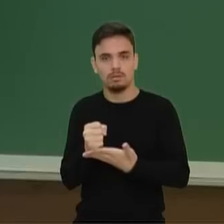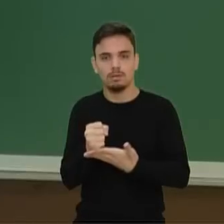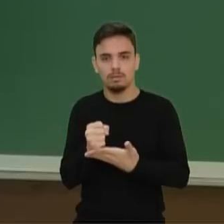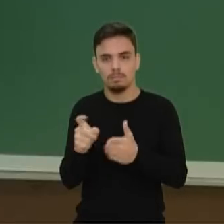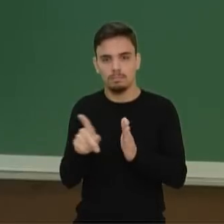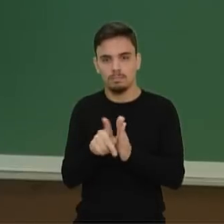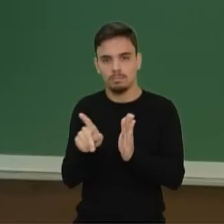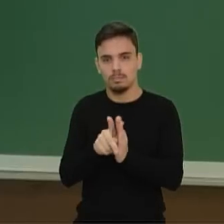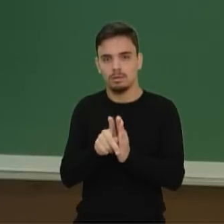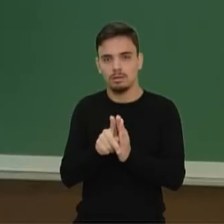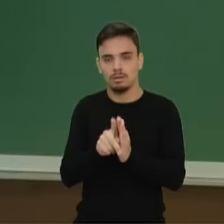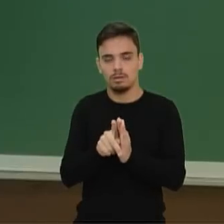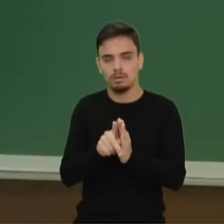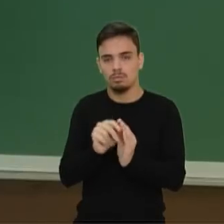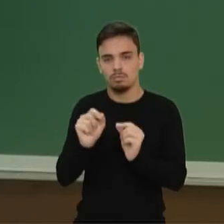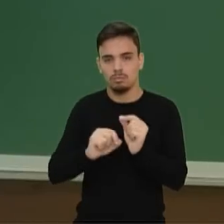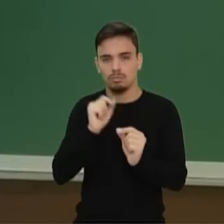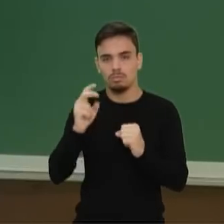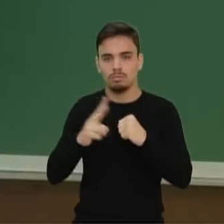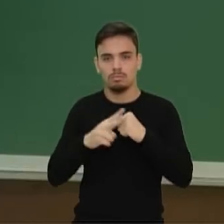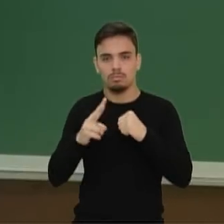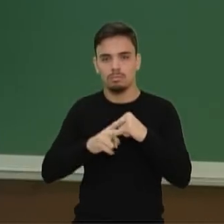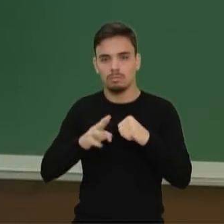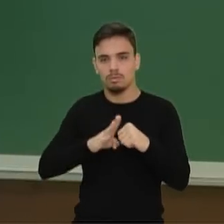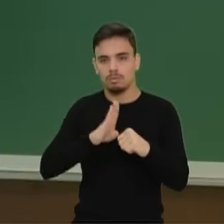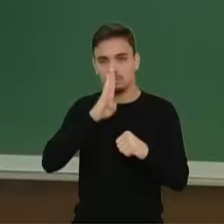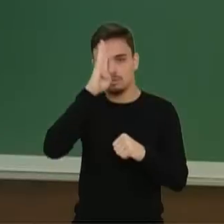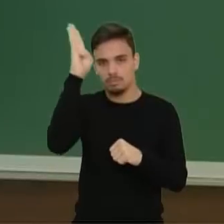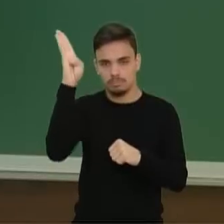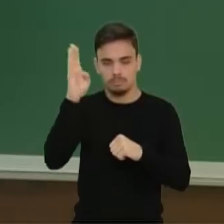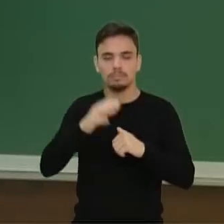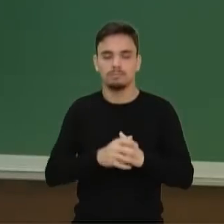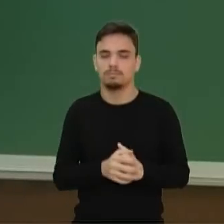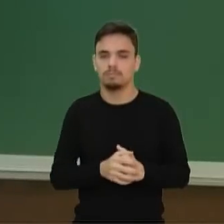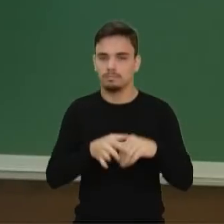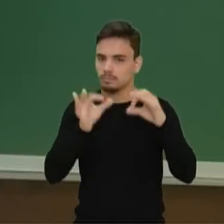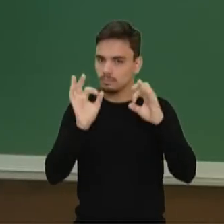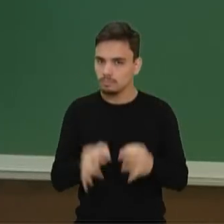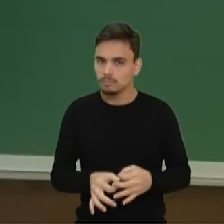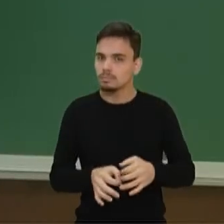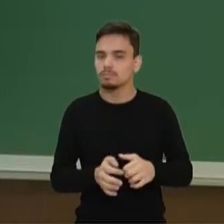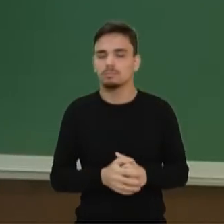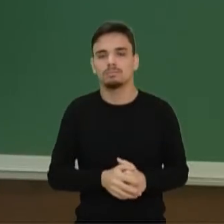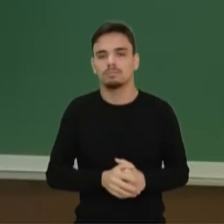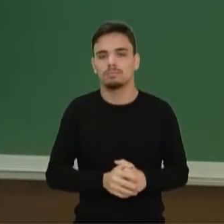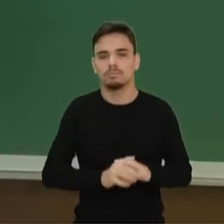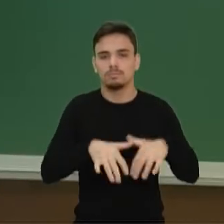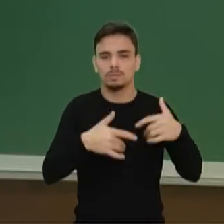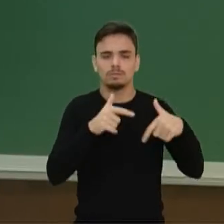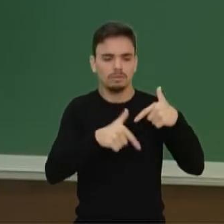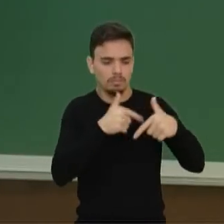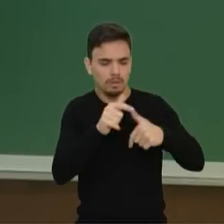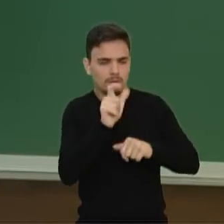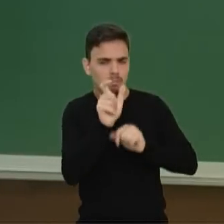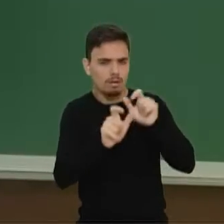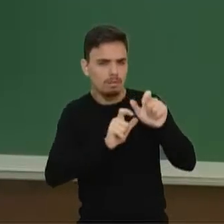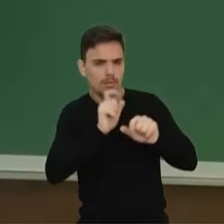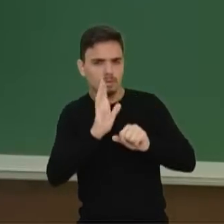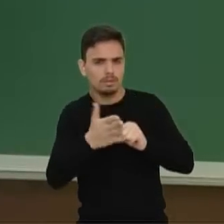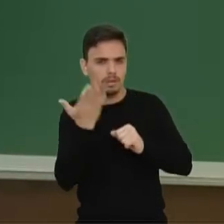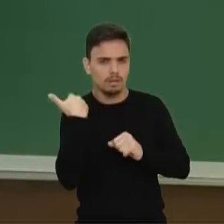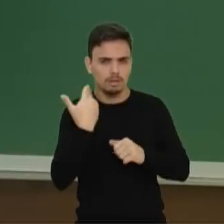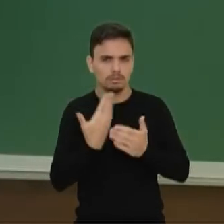ali auxiliando o quê? O meu verbo, que é o beber. Perfeito? Então, trabalhando aquele nomezinho que nós